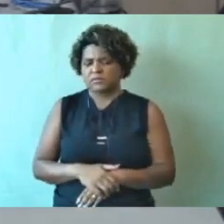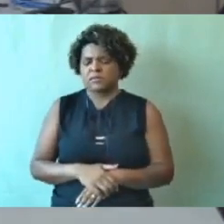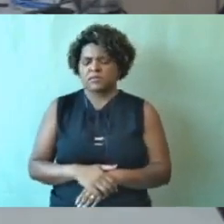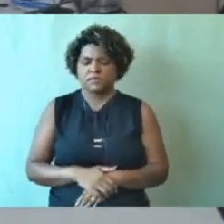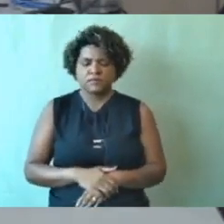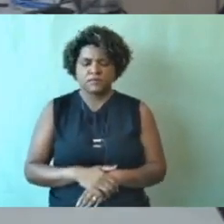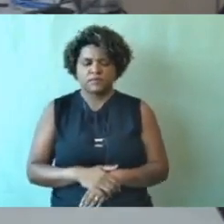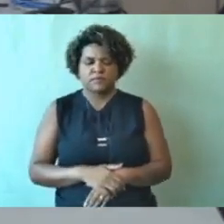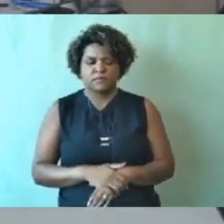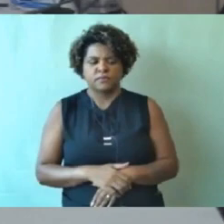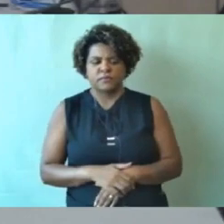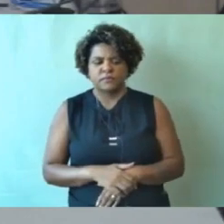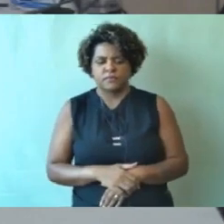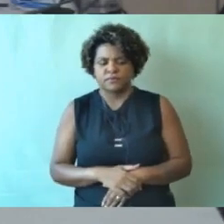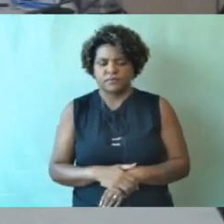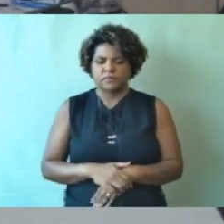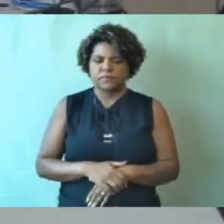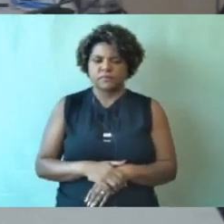a BH Leste, ela...